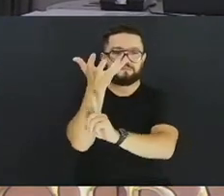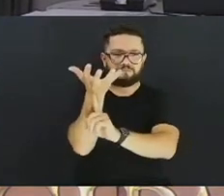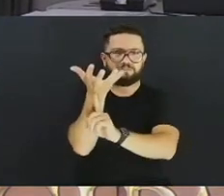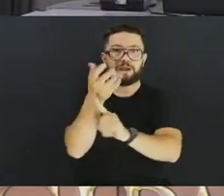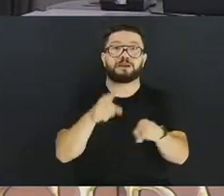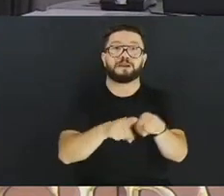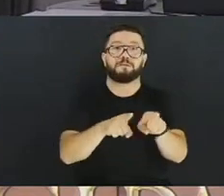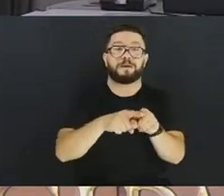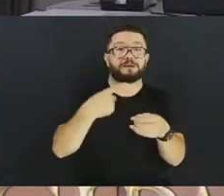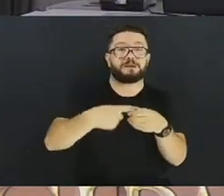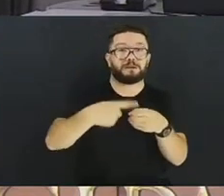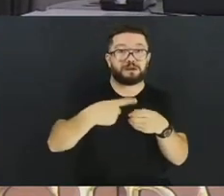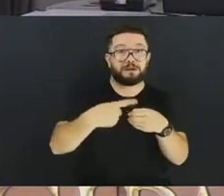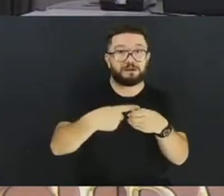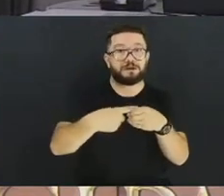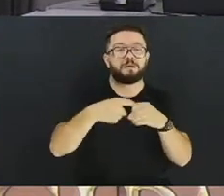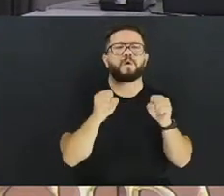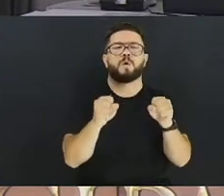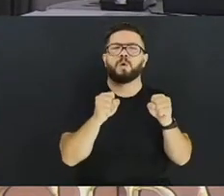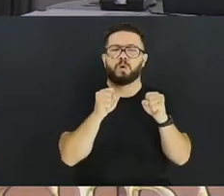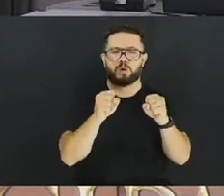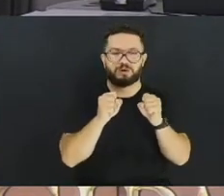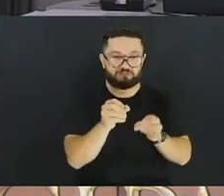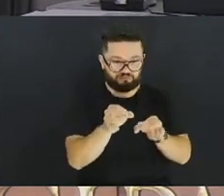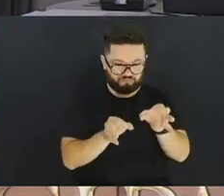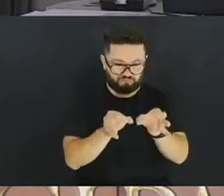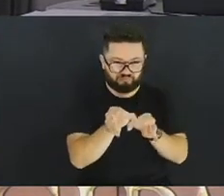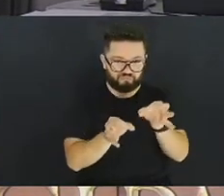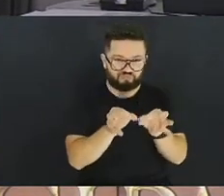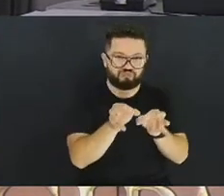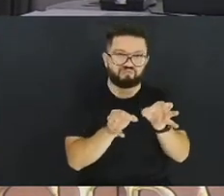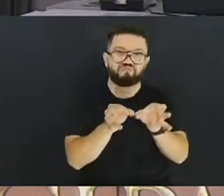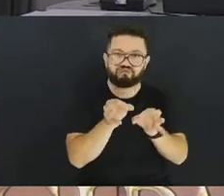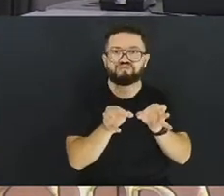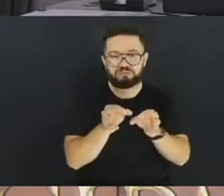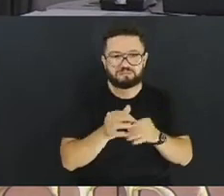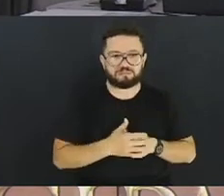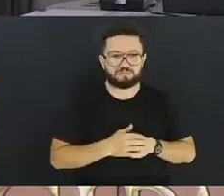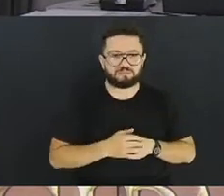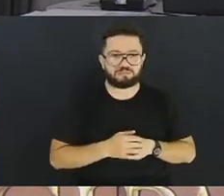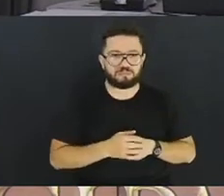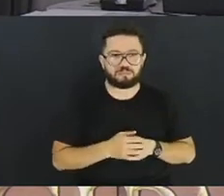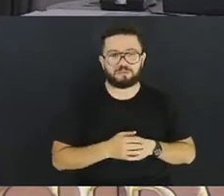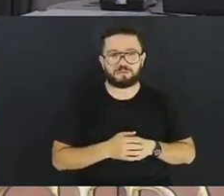fazer a sua autorização, sem sair do município. Então, já estará resolvido. Toda a razão.